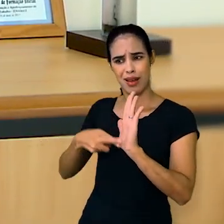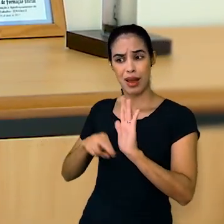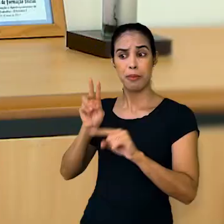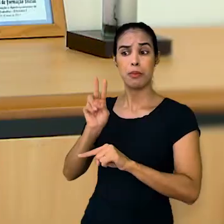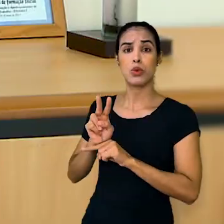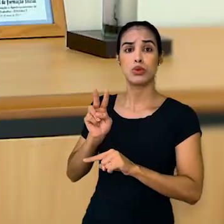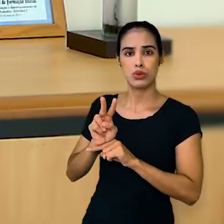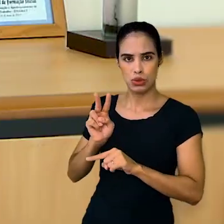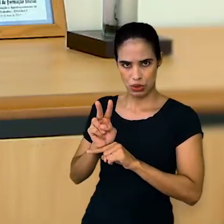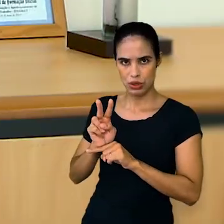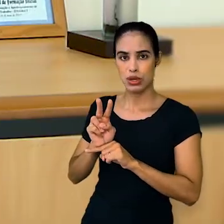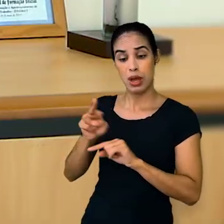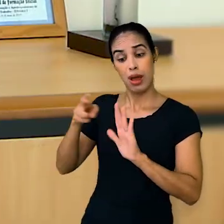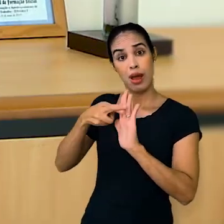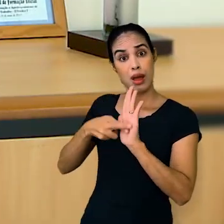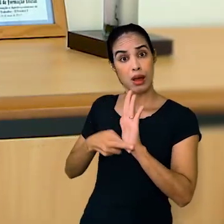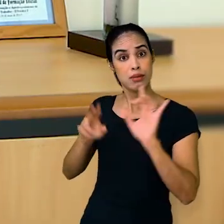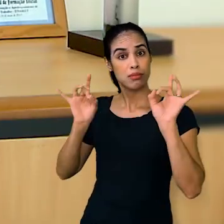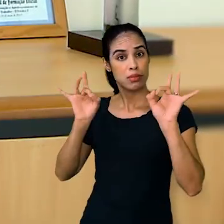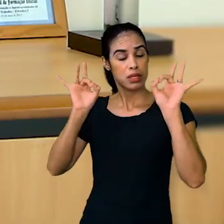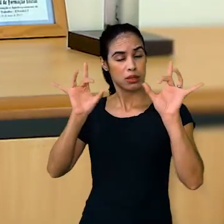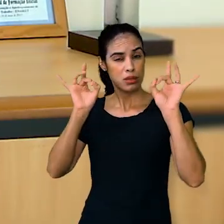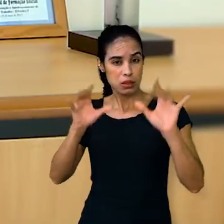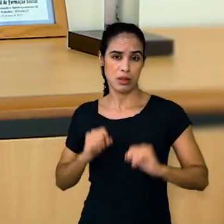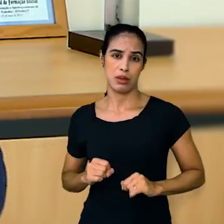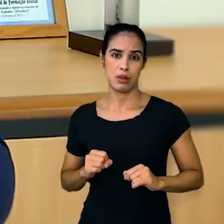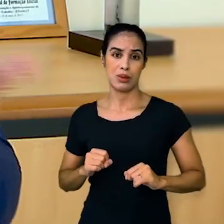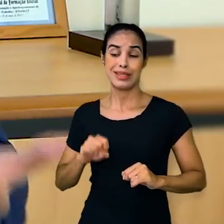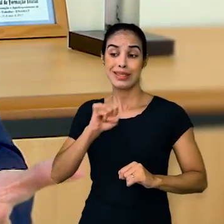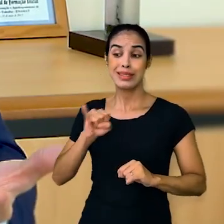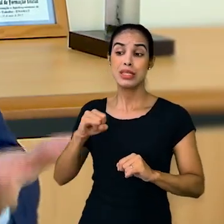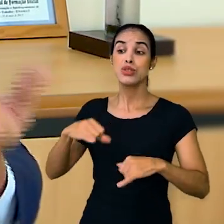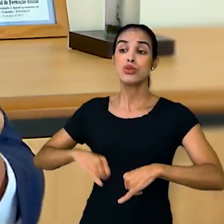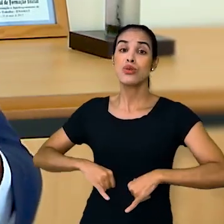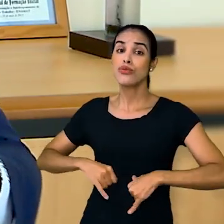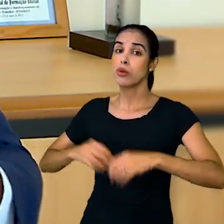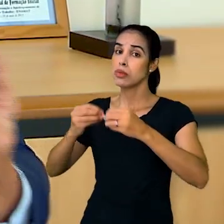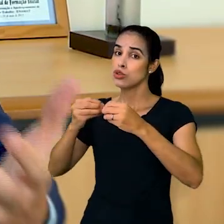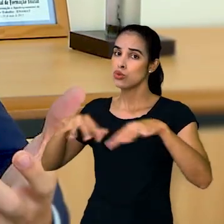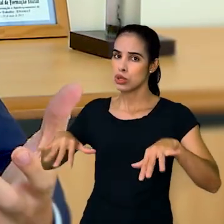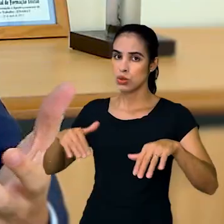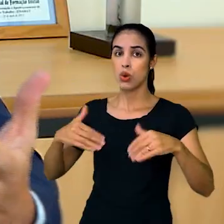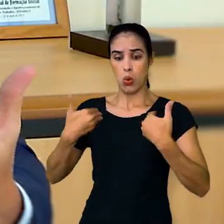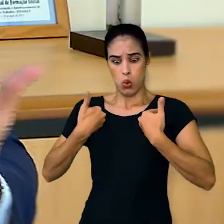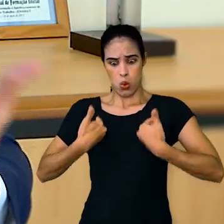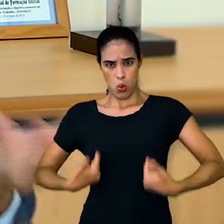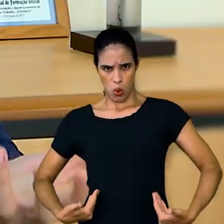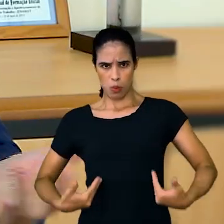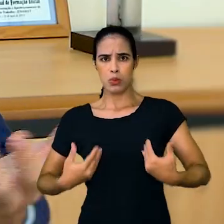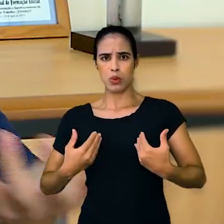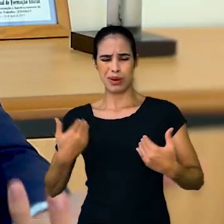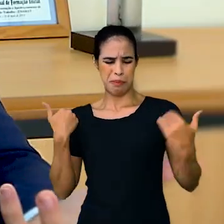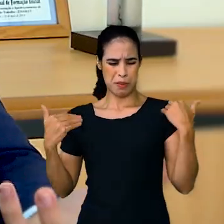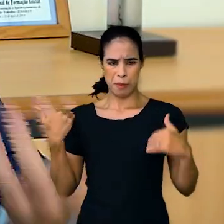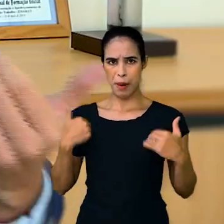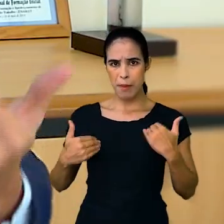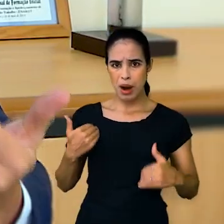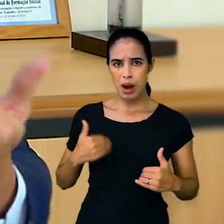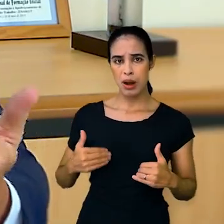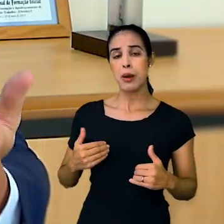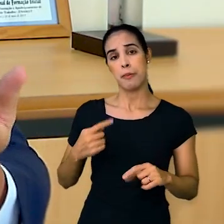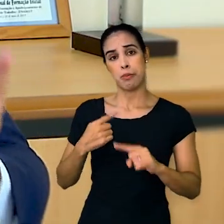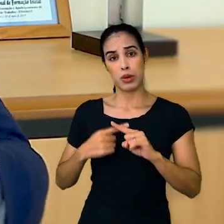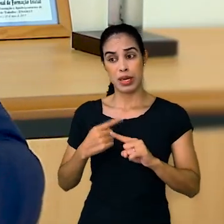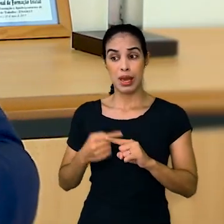jurídica especial para casos em que há dano, ainda que danos físicos, mas que não seja acidente de trabalho, porque